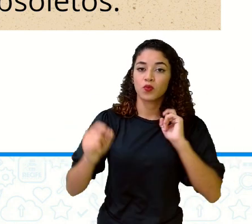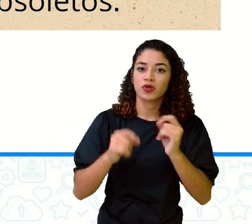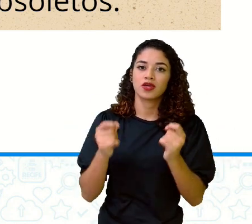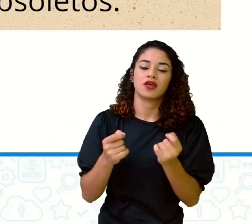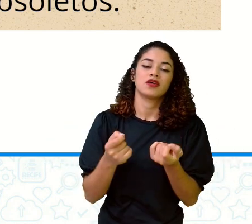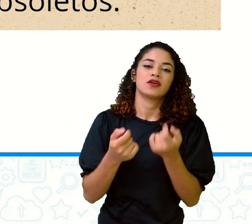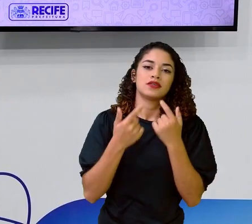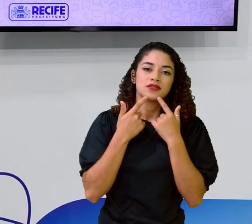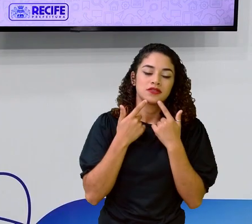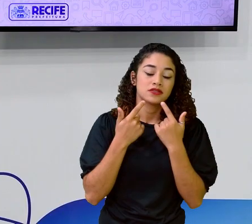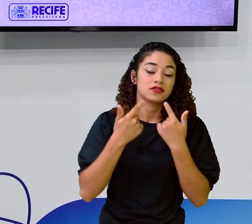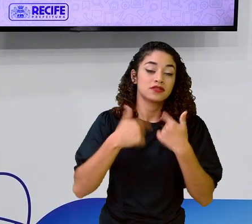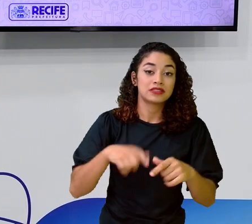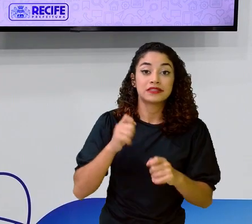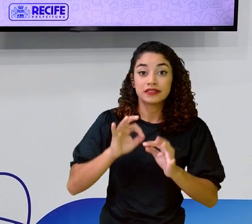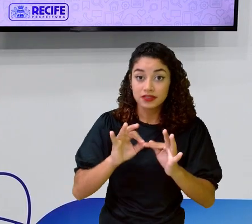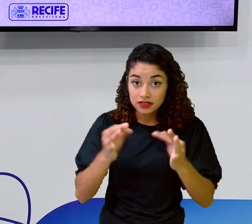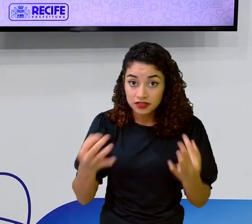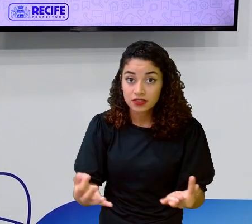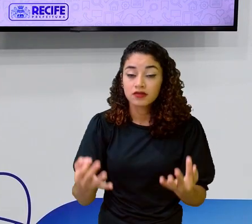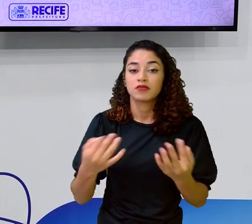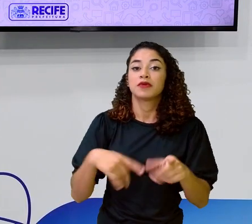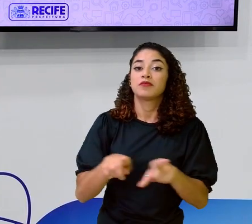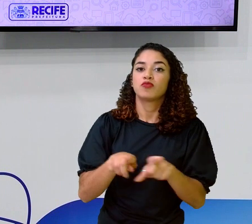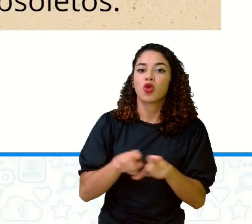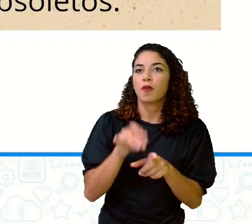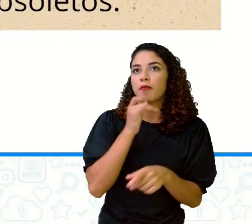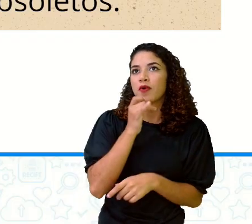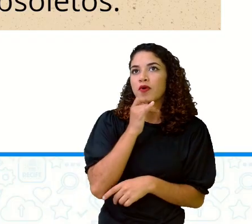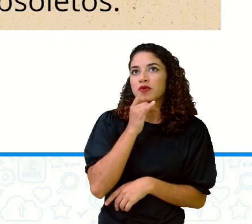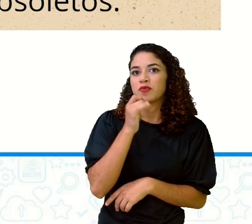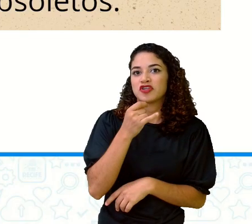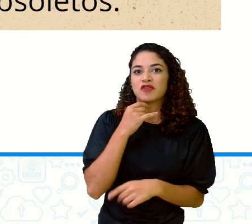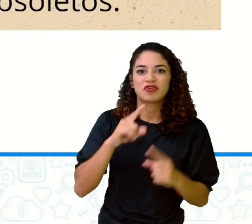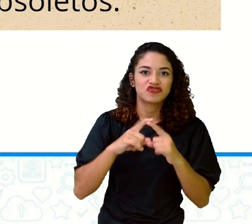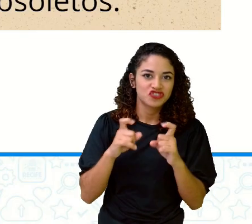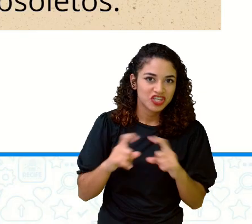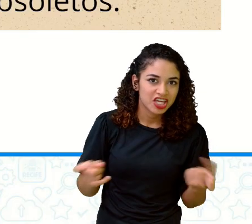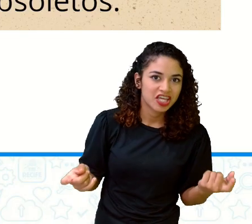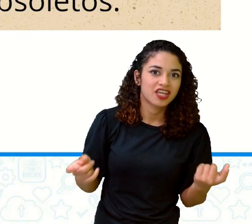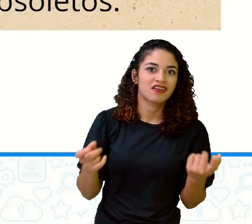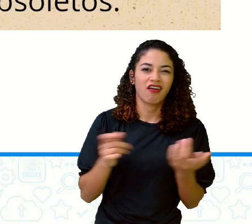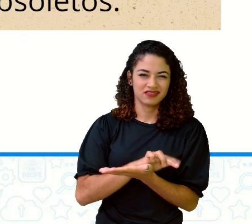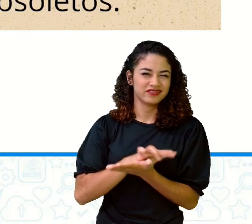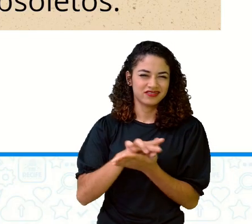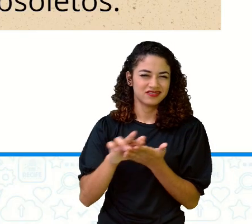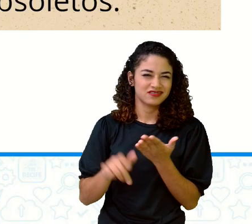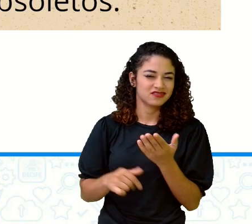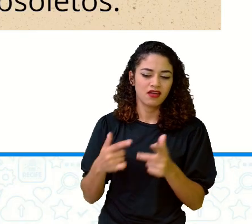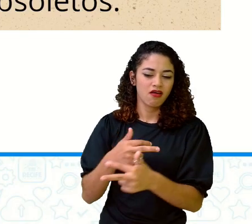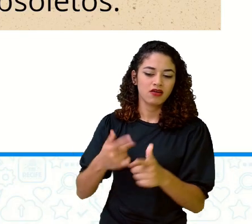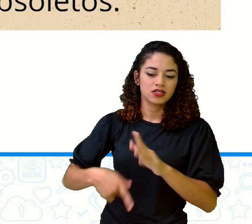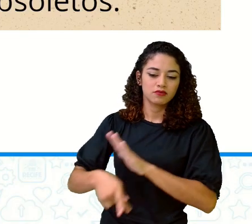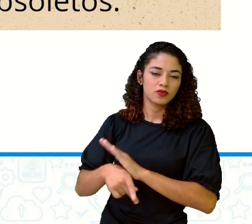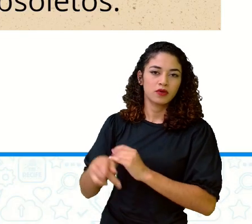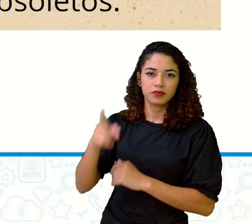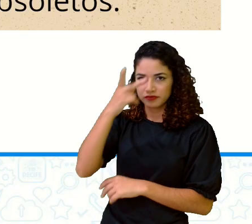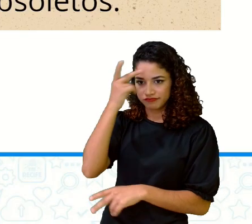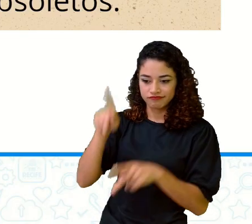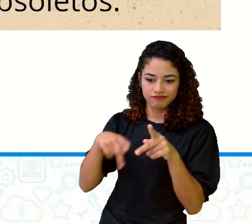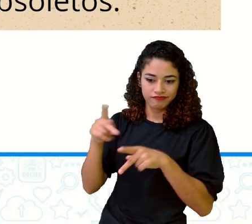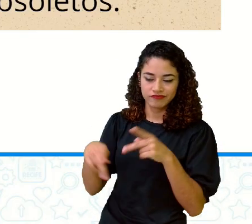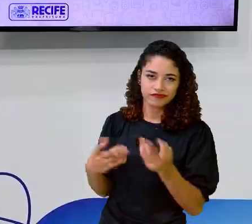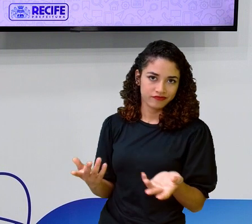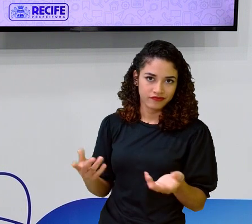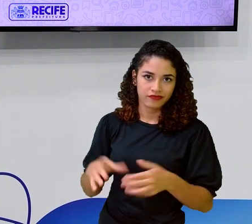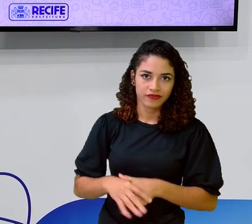vícios, de linguagem, e vocábulos, eruditos, ou obsoletos, coisas, que as pessoas, não tem o hábito, de